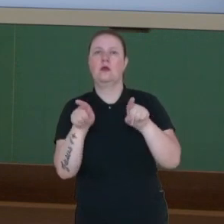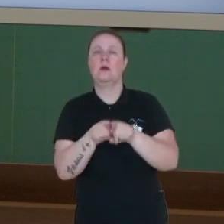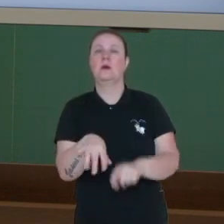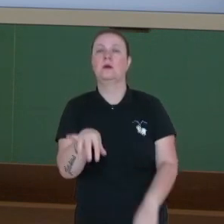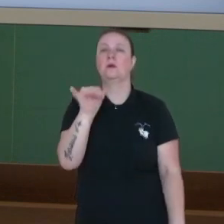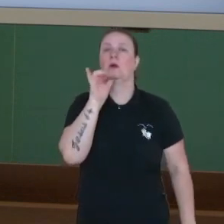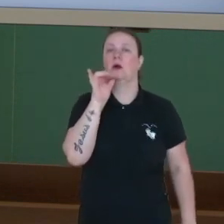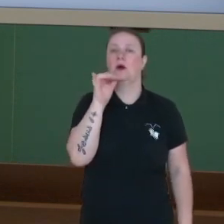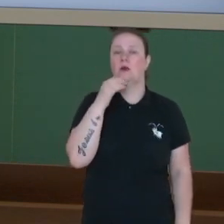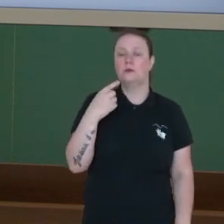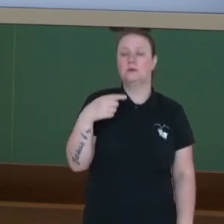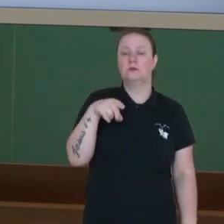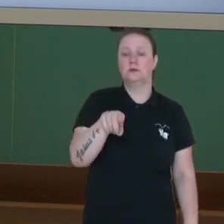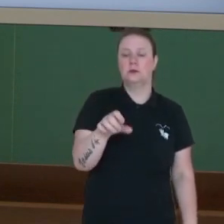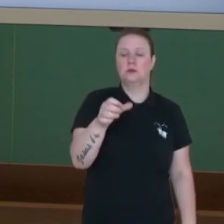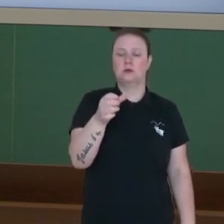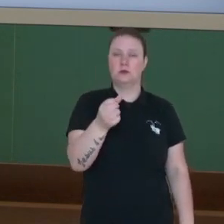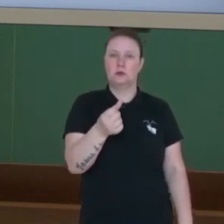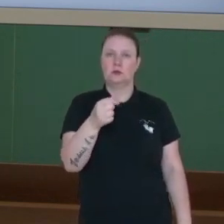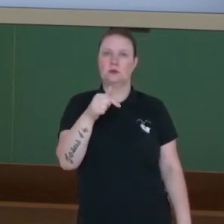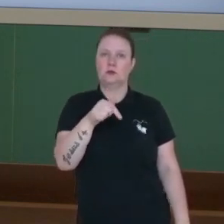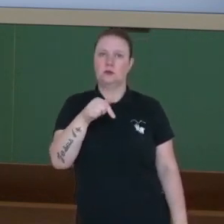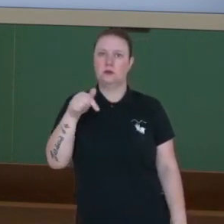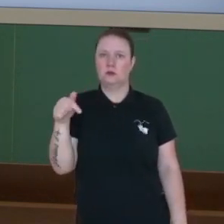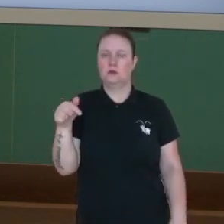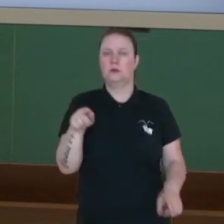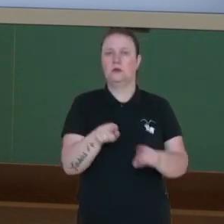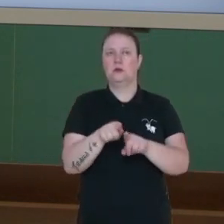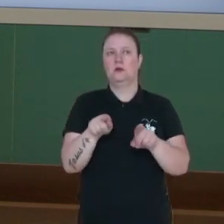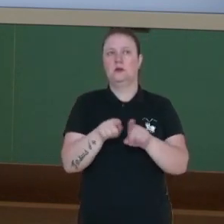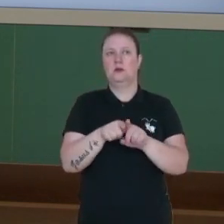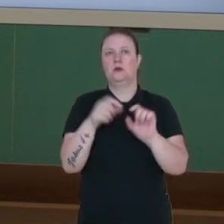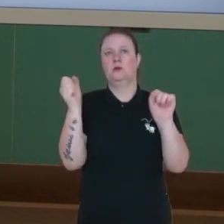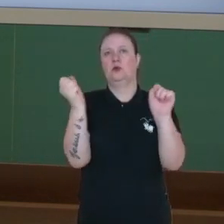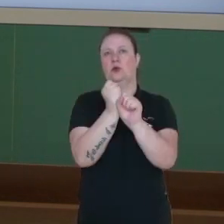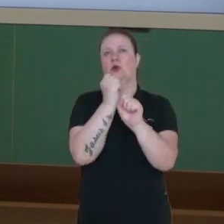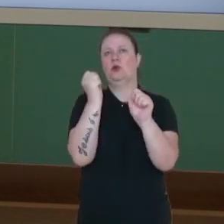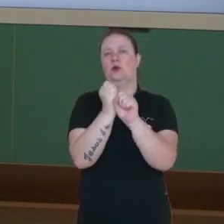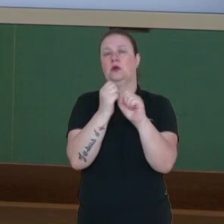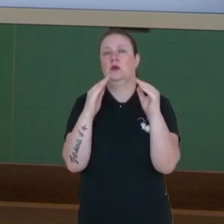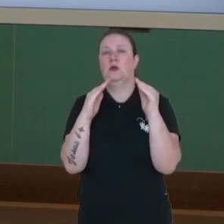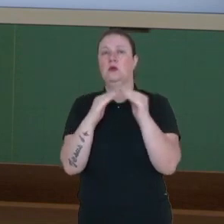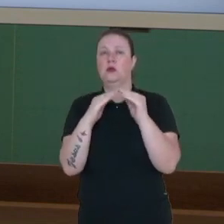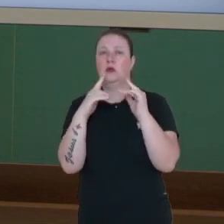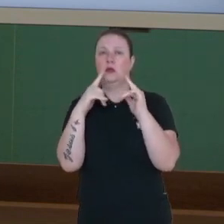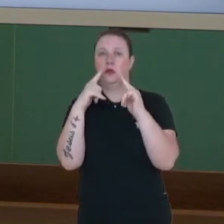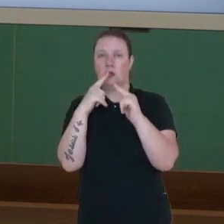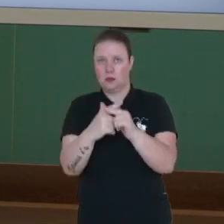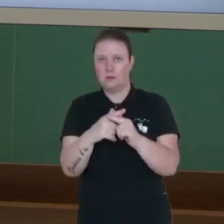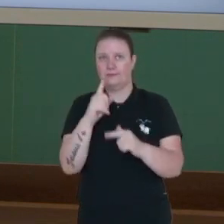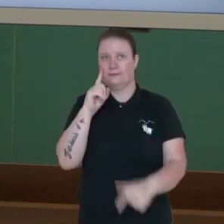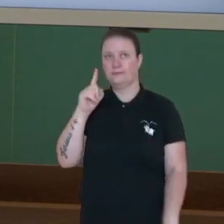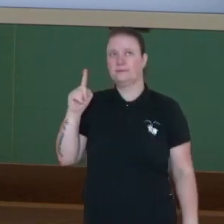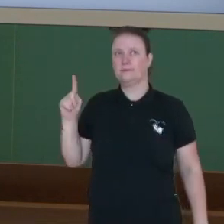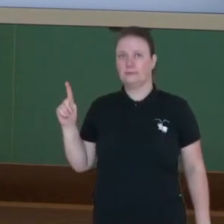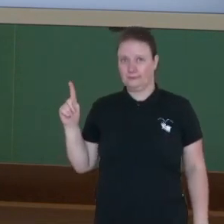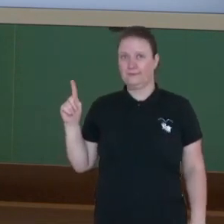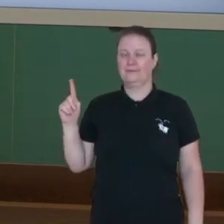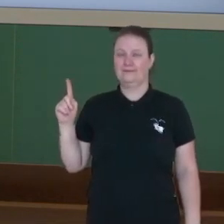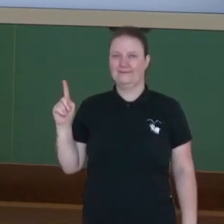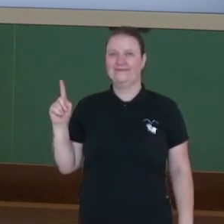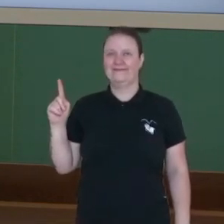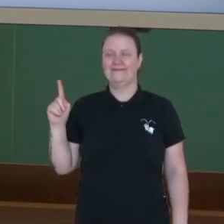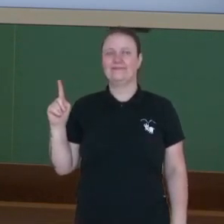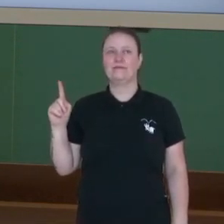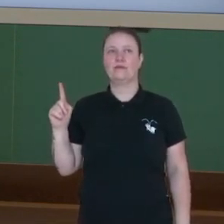no ano de 1677 foi erguida uma capela, a Igreja Nossa Senhora das